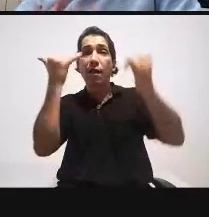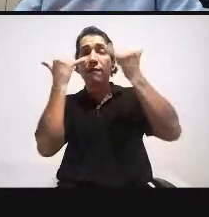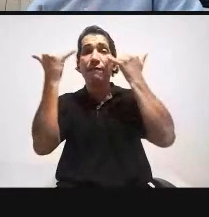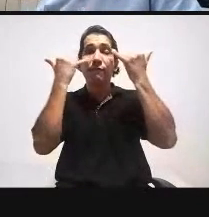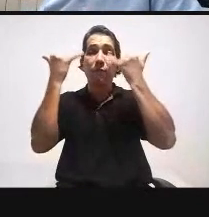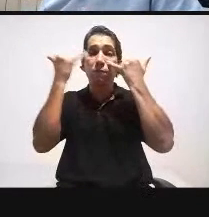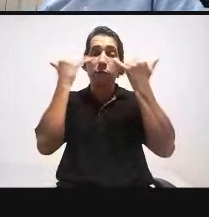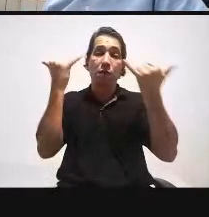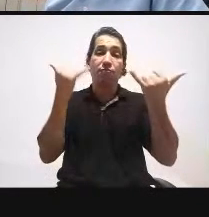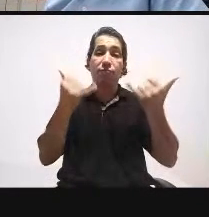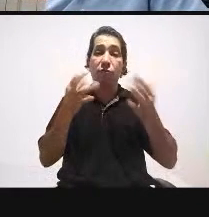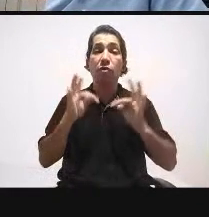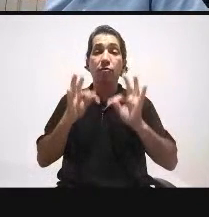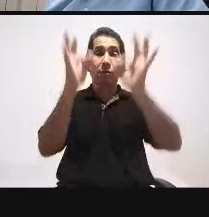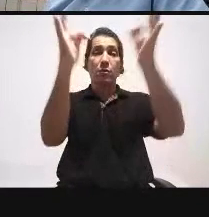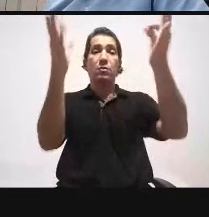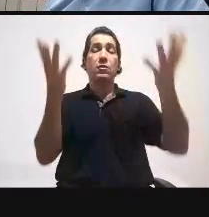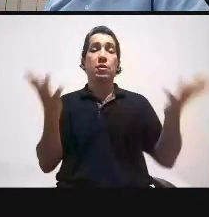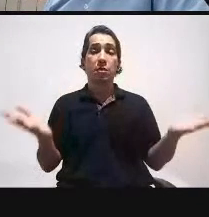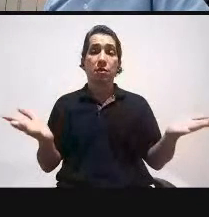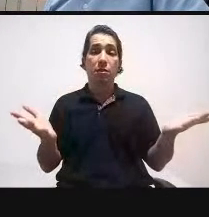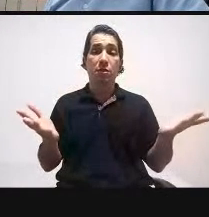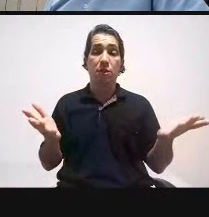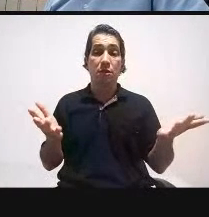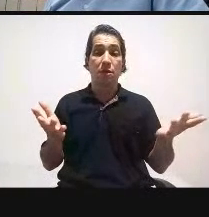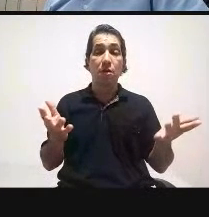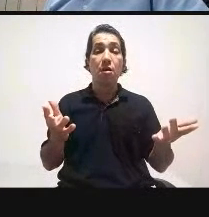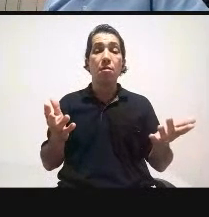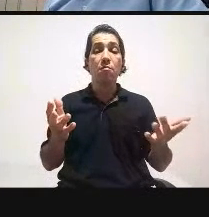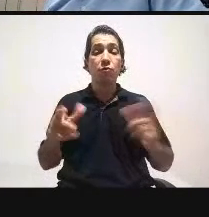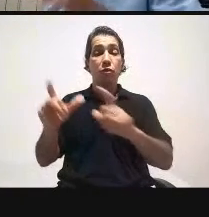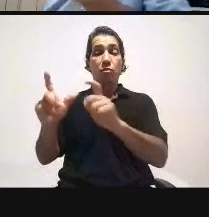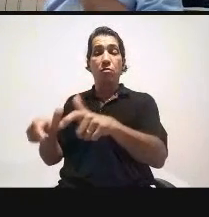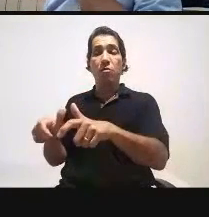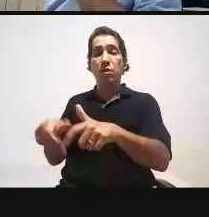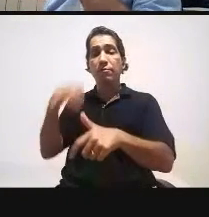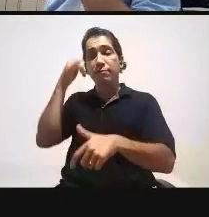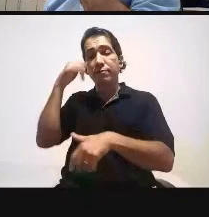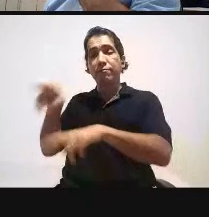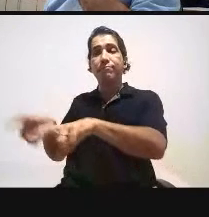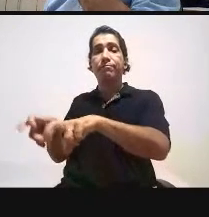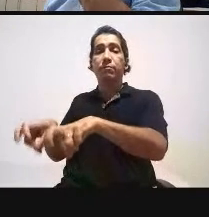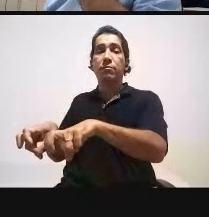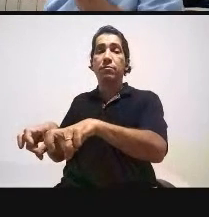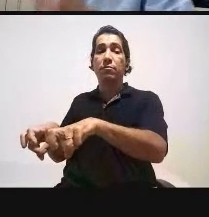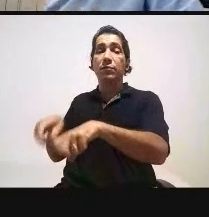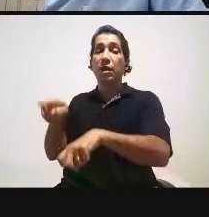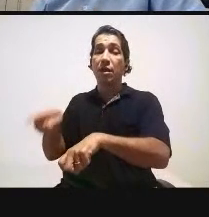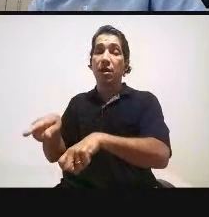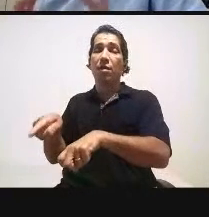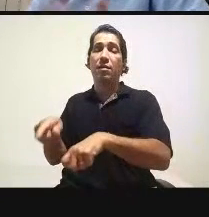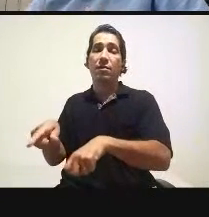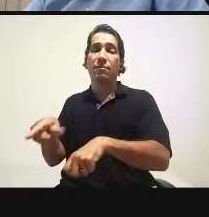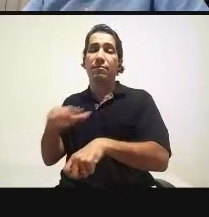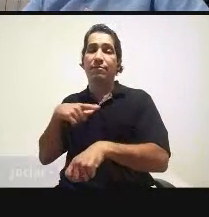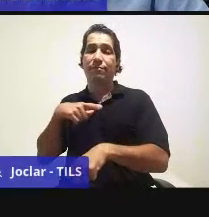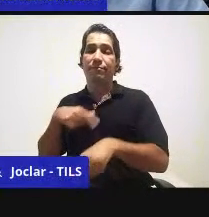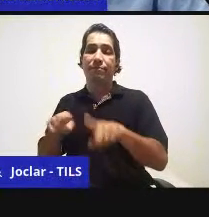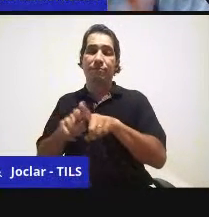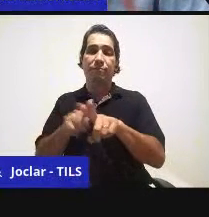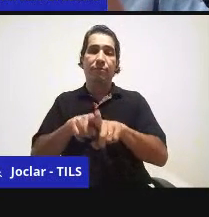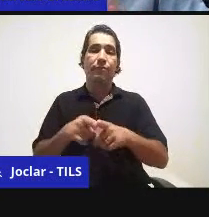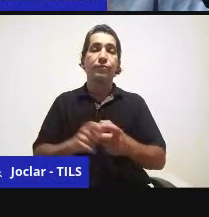também para o homem do campo. Né? Ok? E por último aqui, tá? Eu não estou